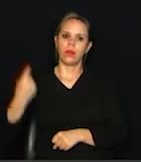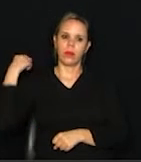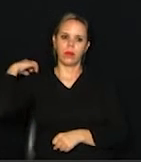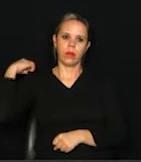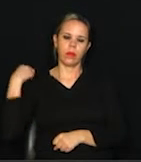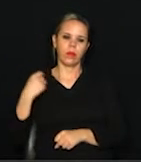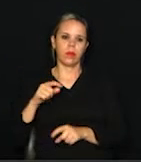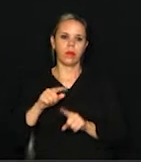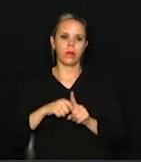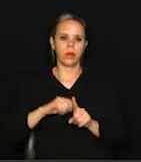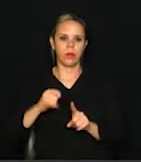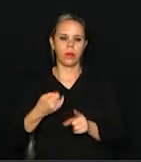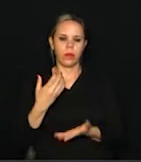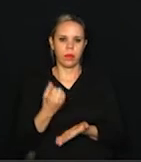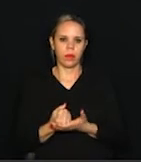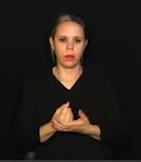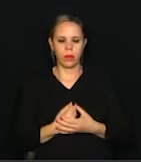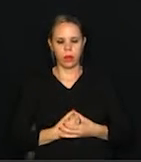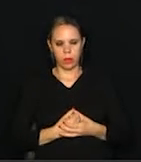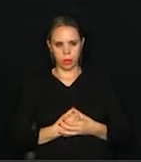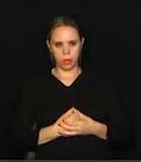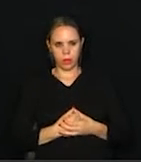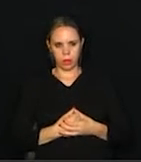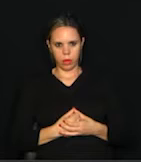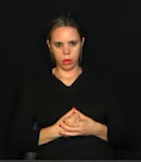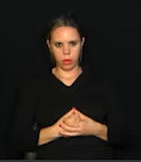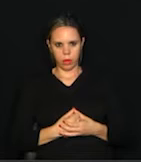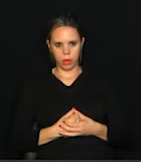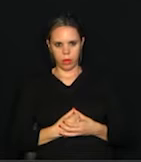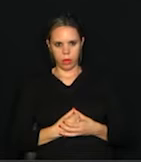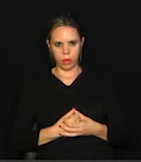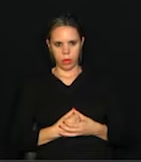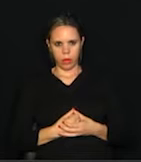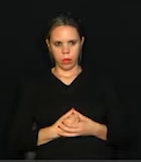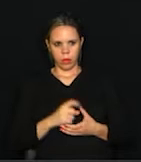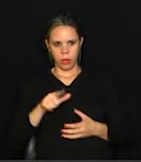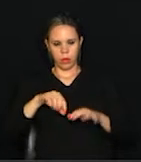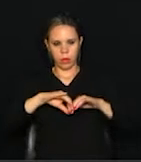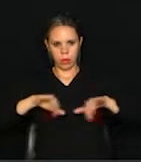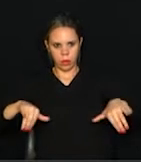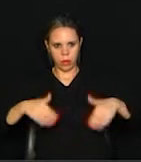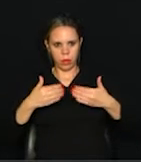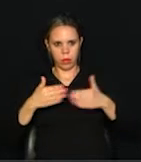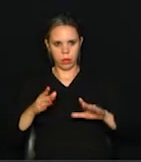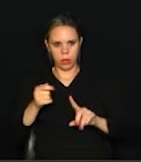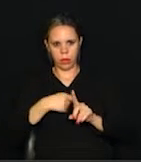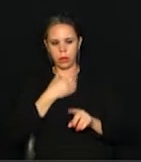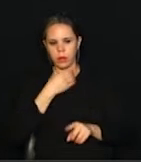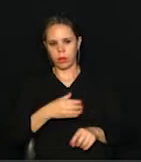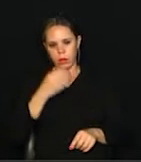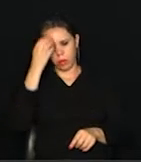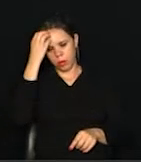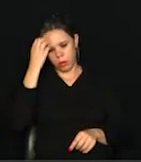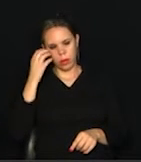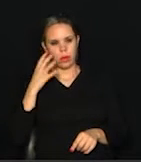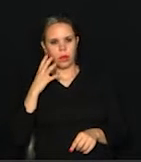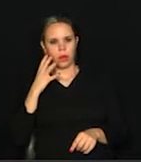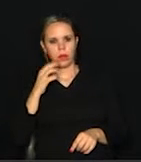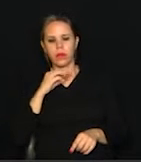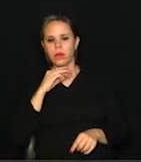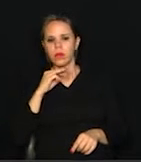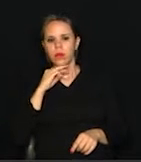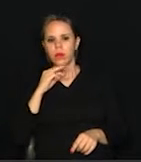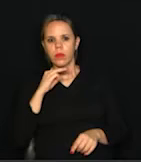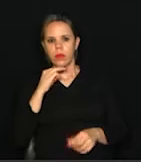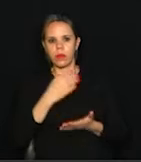em janeiro. Como esse processo foi desbloqueado em dezembro, em fevereiro e março,